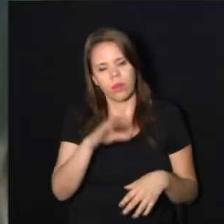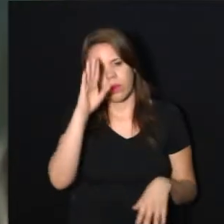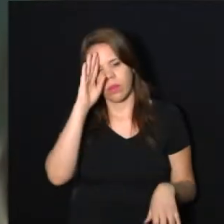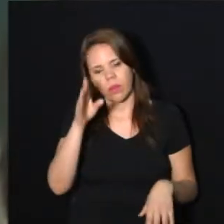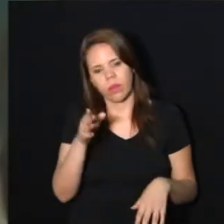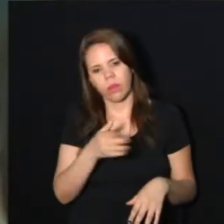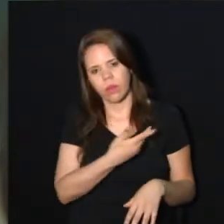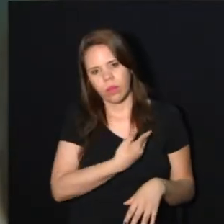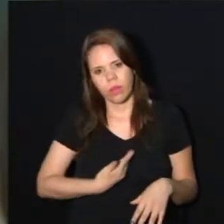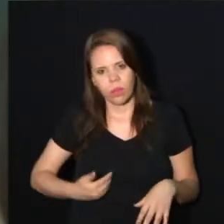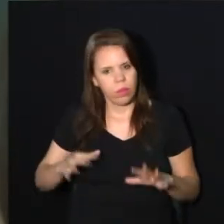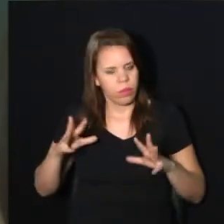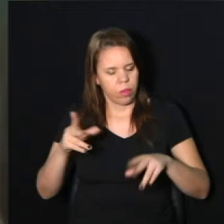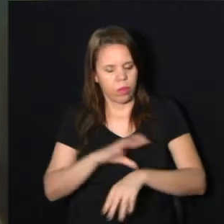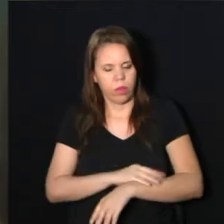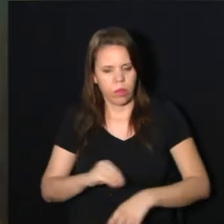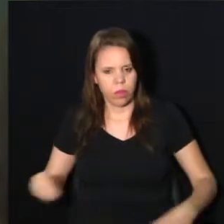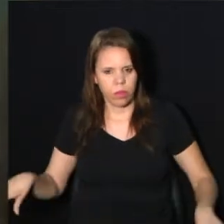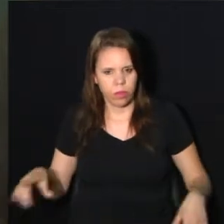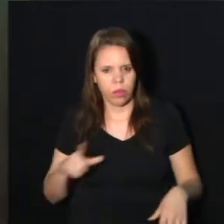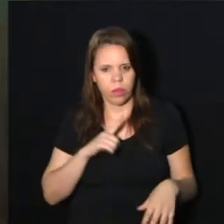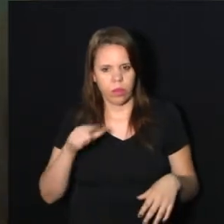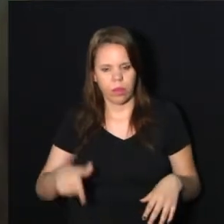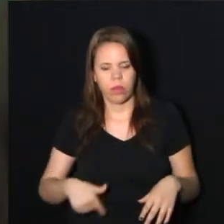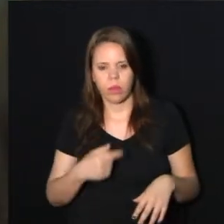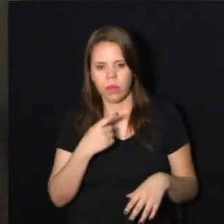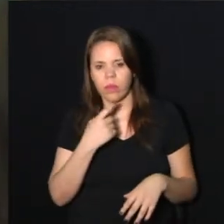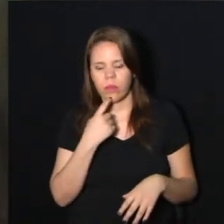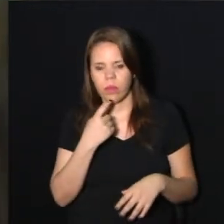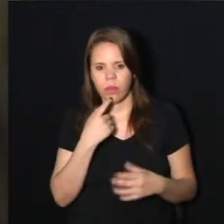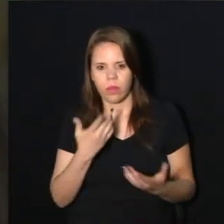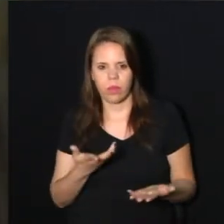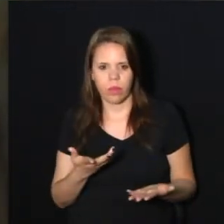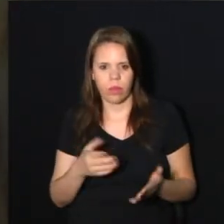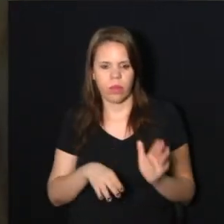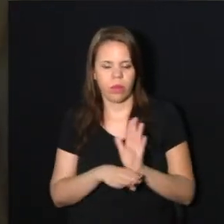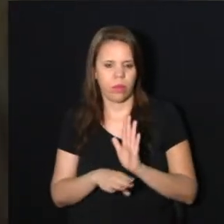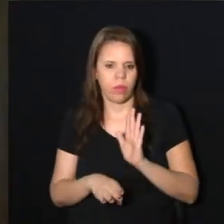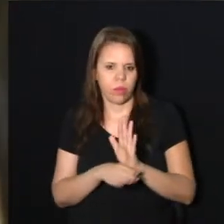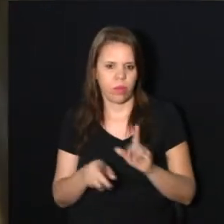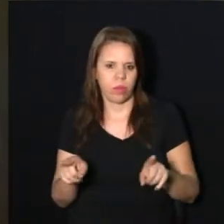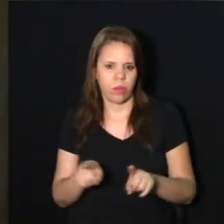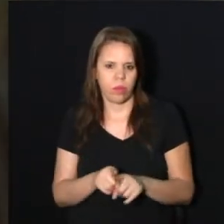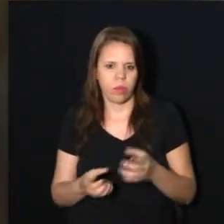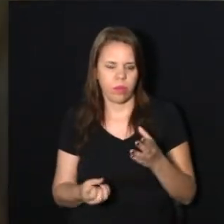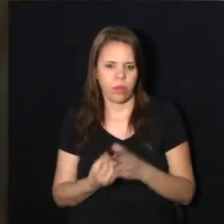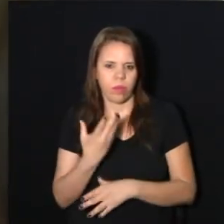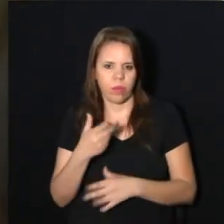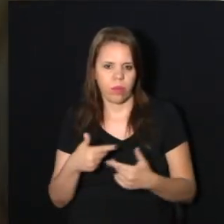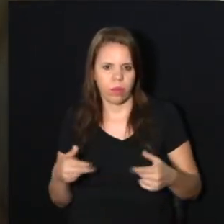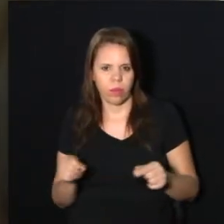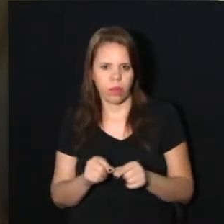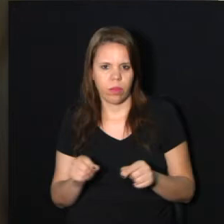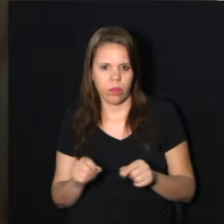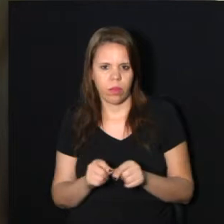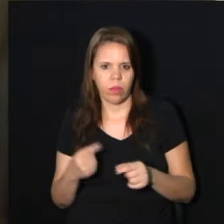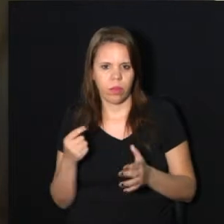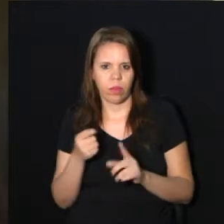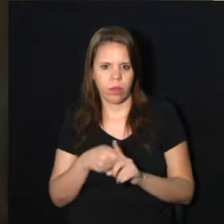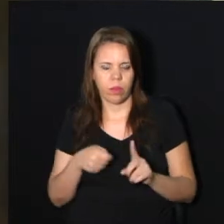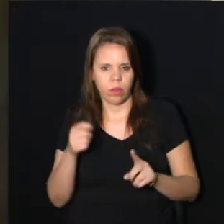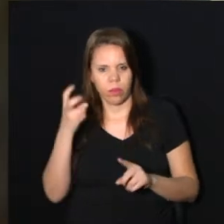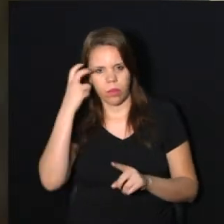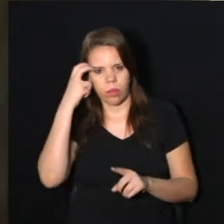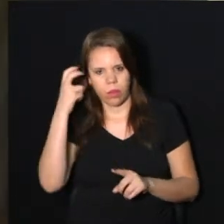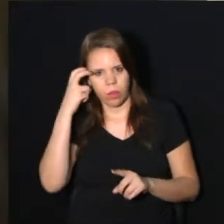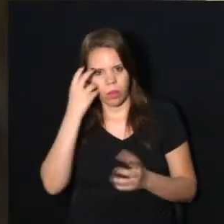seus governantes, todos que nós temos aqui na cidade, para ajudar também e criar atividades aí, políticas culturais